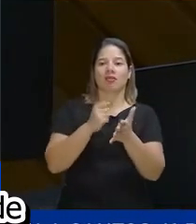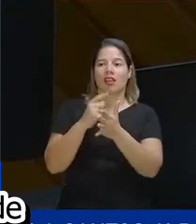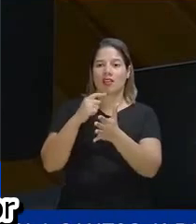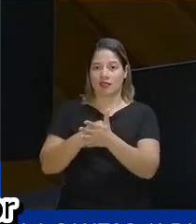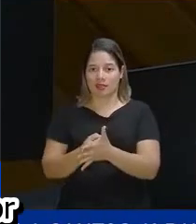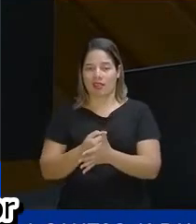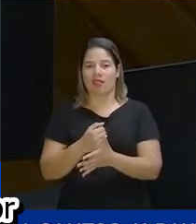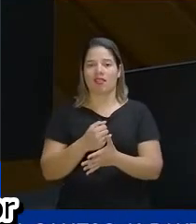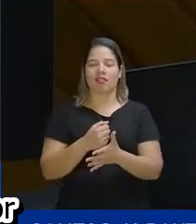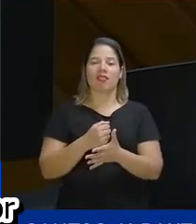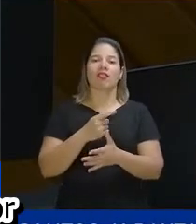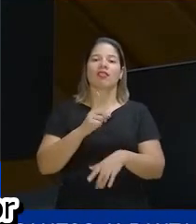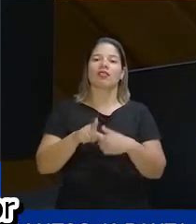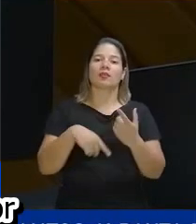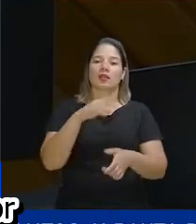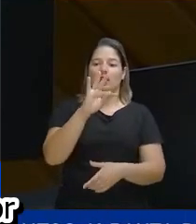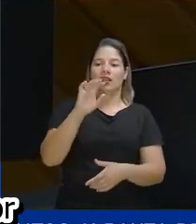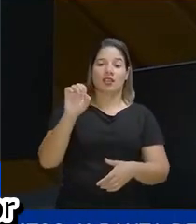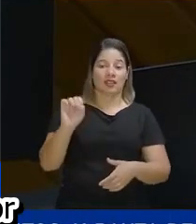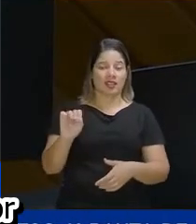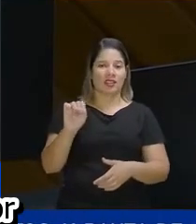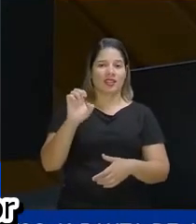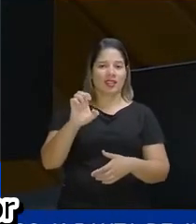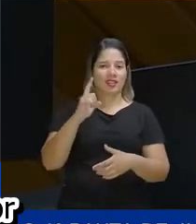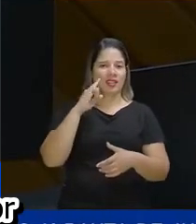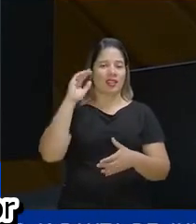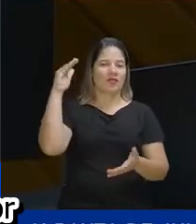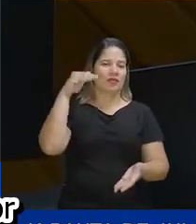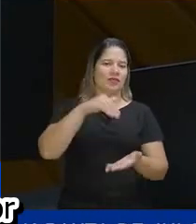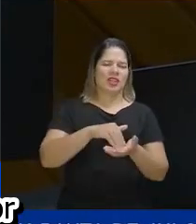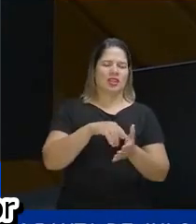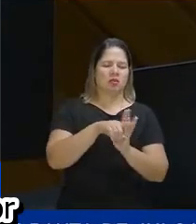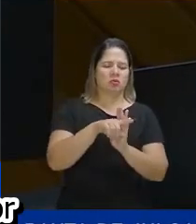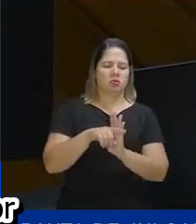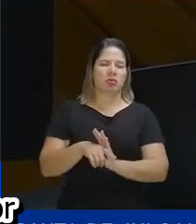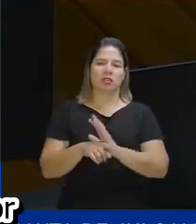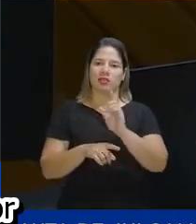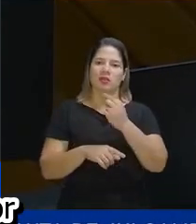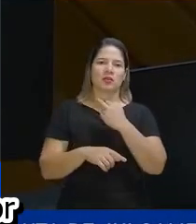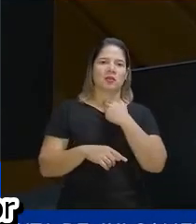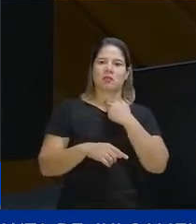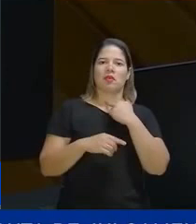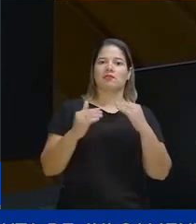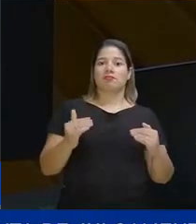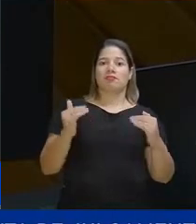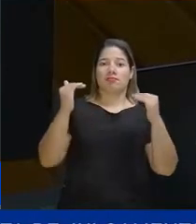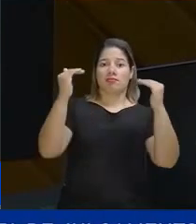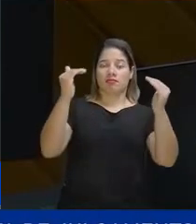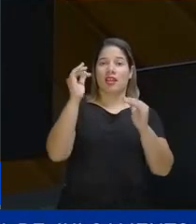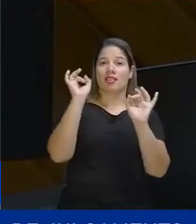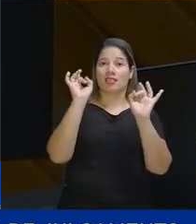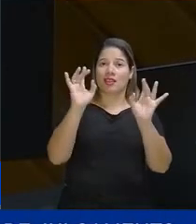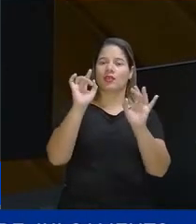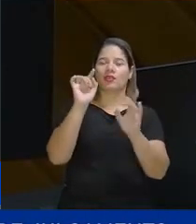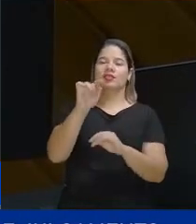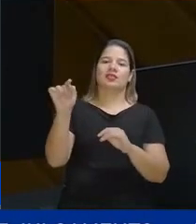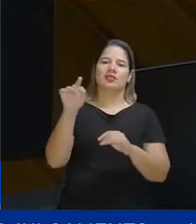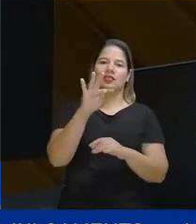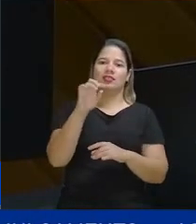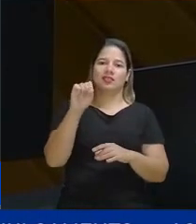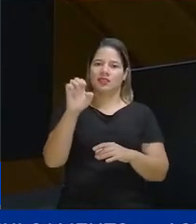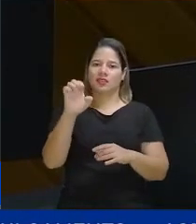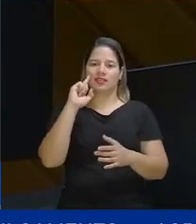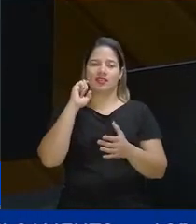em última análise, em infringir a liberdade de escolha do legislador, que optou por não conferir aos tribunais regionais competência para o julgamento de